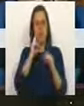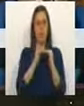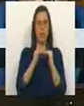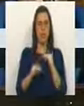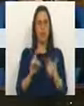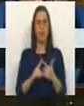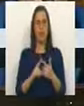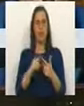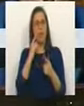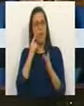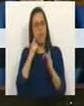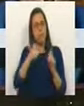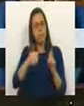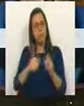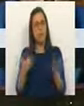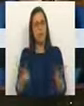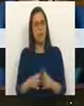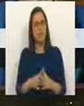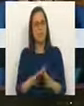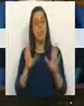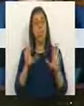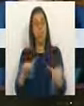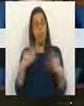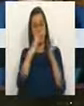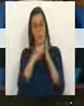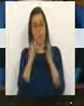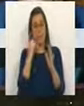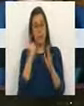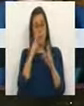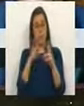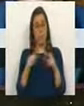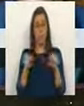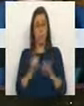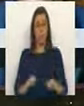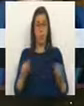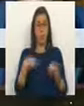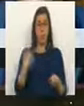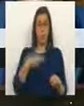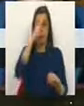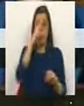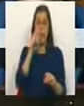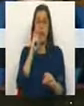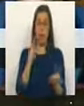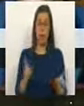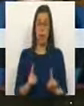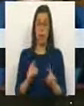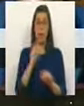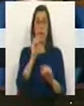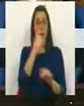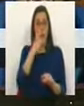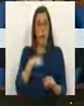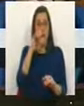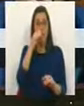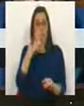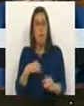estabilidade para ser testado. Mas qualquer modelo que se procure encontrar, nenhum deles, como todos sabemos, vai garantir zero erros,